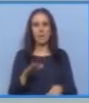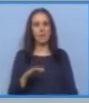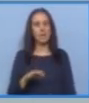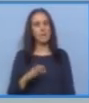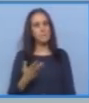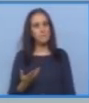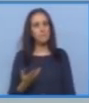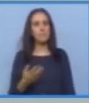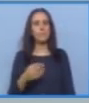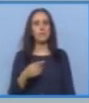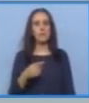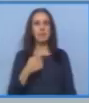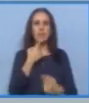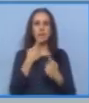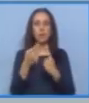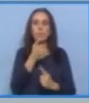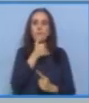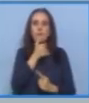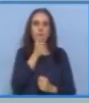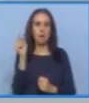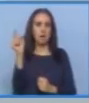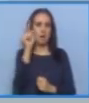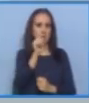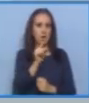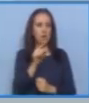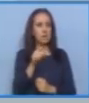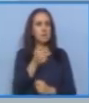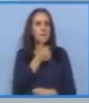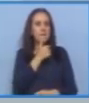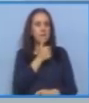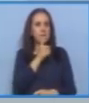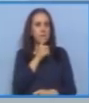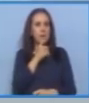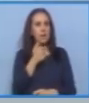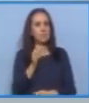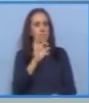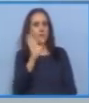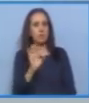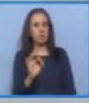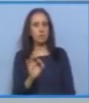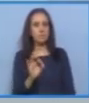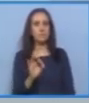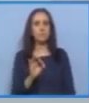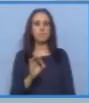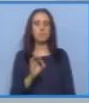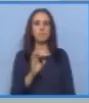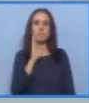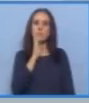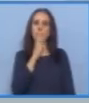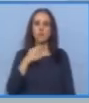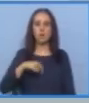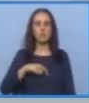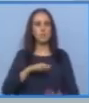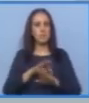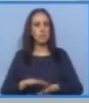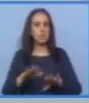Há formas violentas de dialogar e esse grau de violência às vezes tem que ver com a nossa tranquilidade para